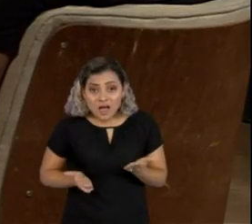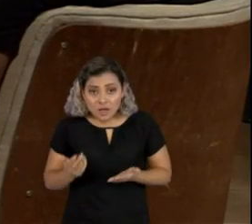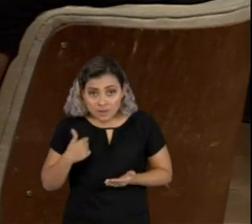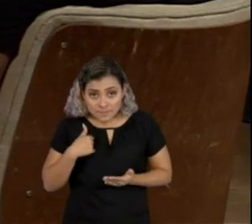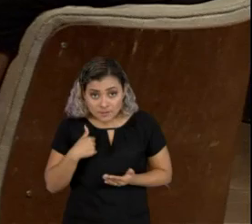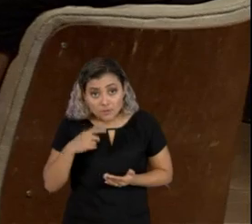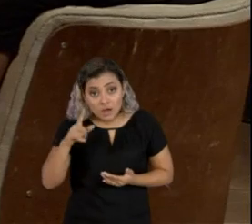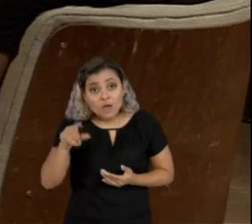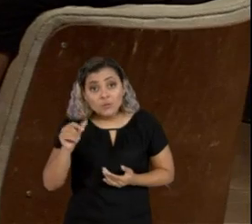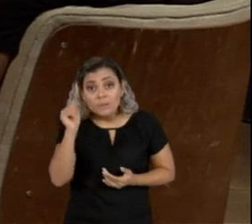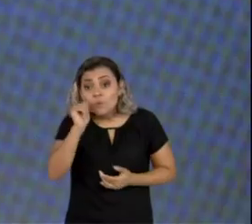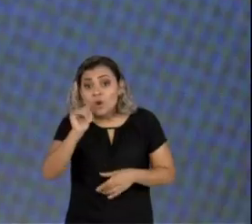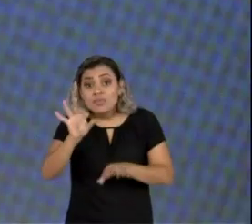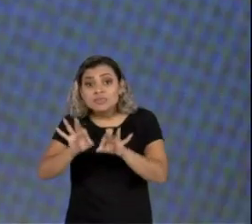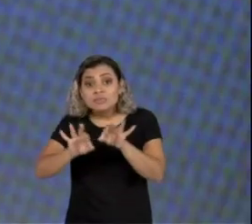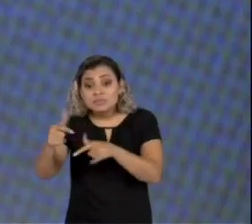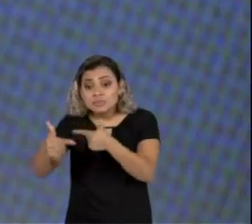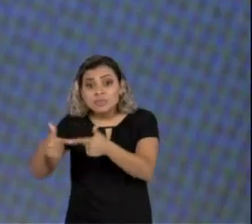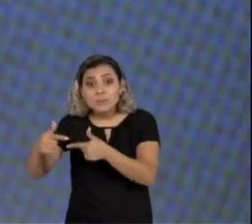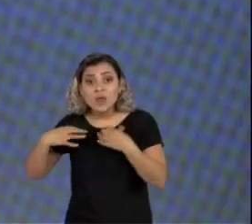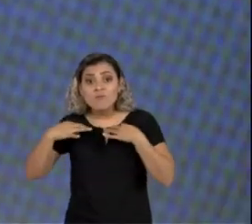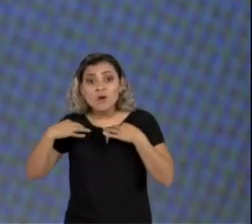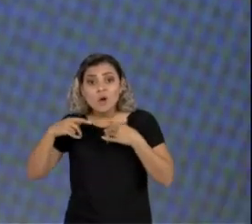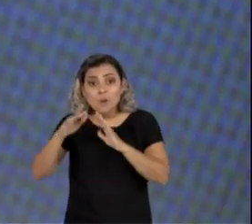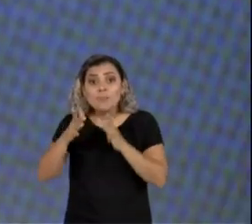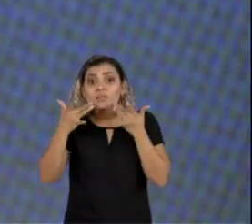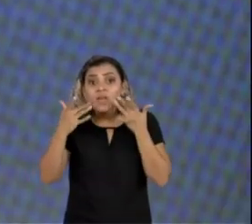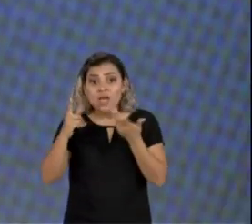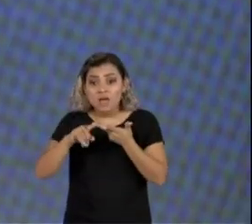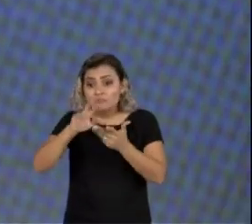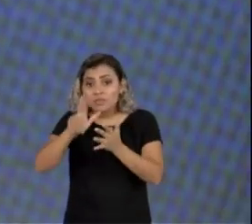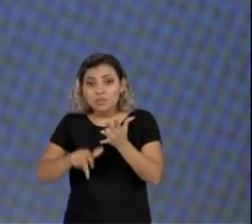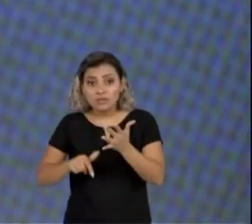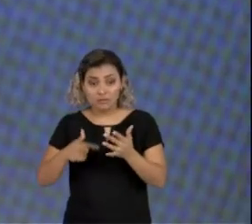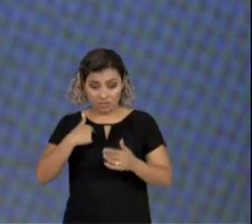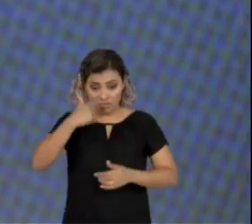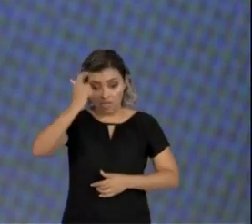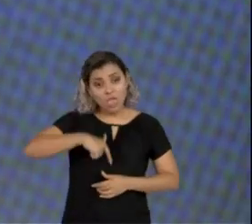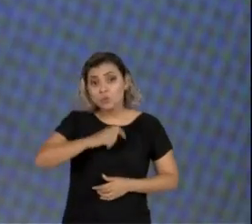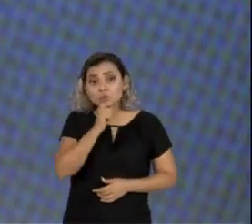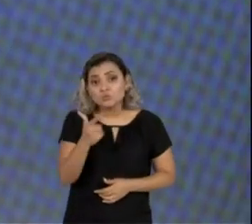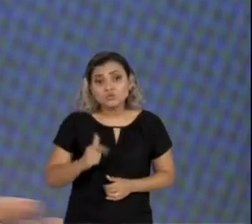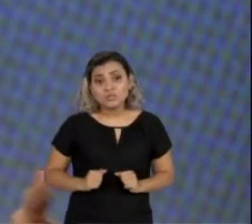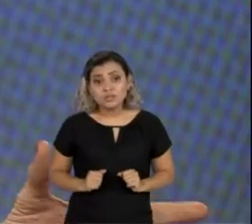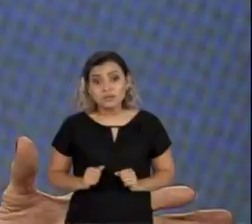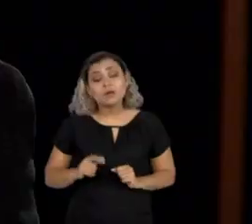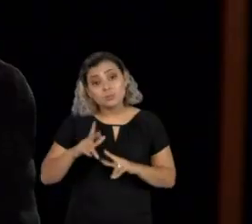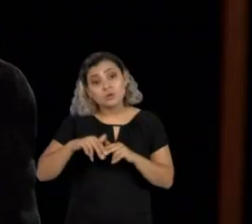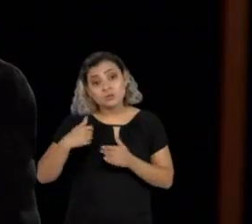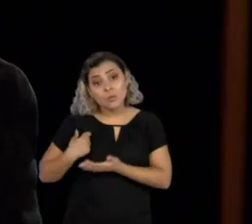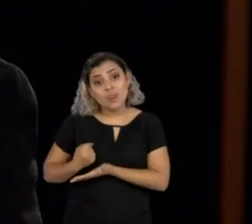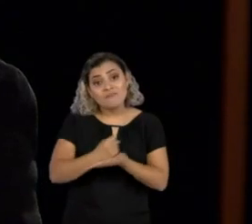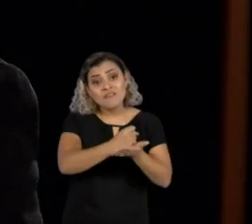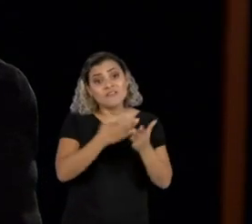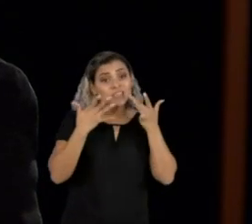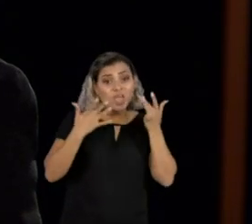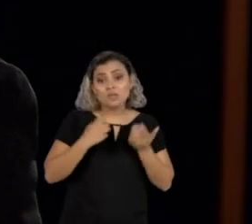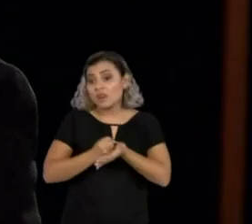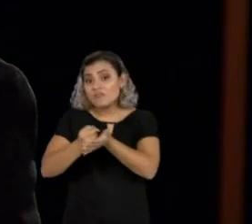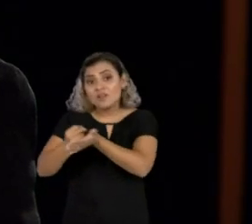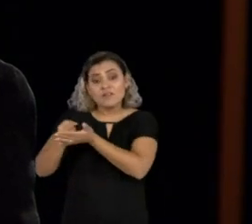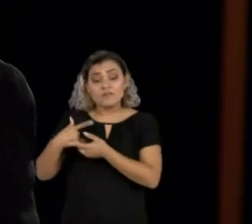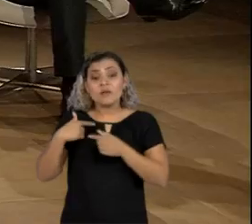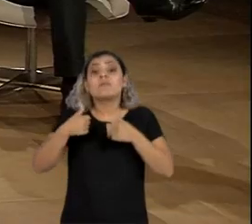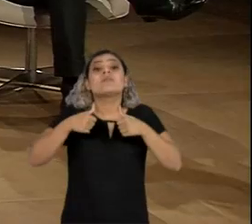as camareiras. Assim, não tinha com quem deixar a Tianinha. Então, a Tianinha era aquele embrulho que ia para o teatro, entendeu? Tanto que